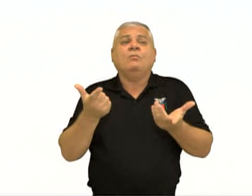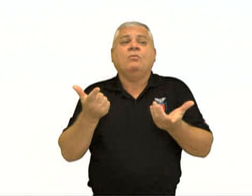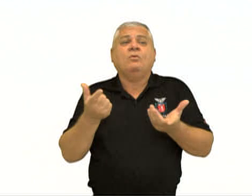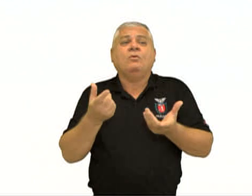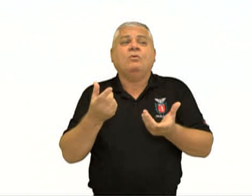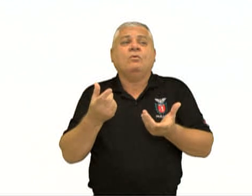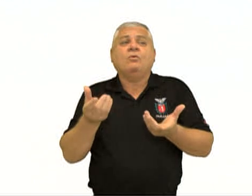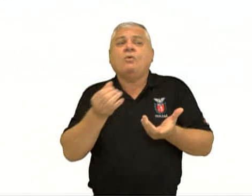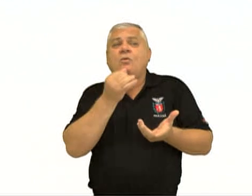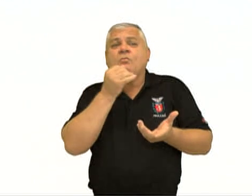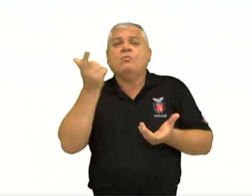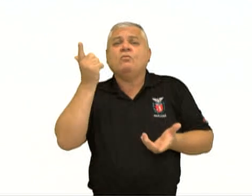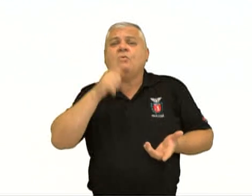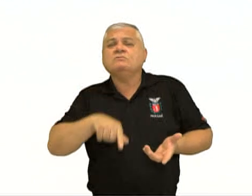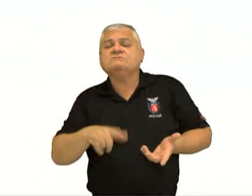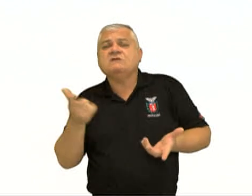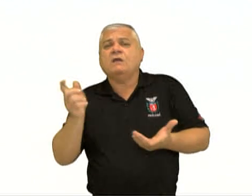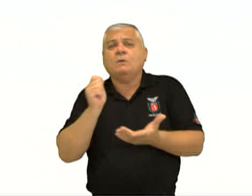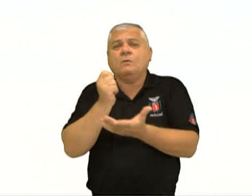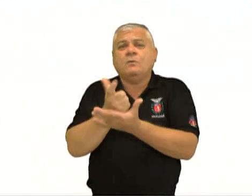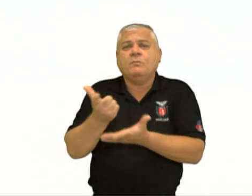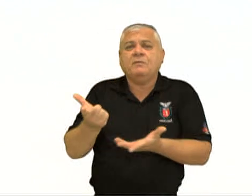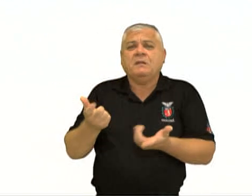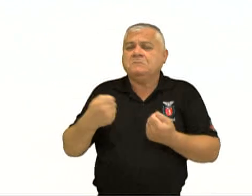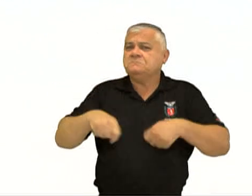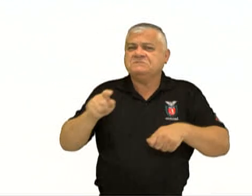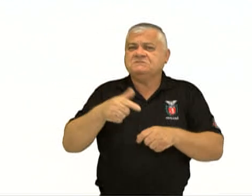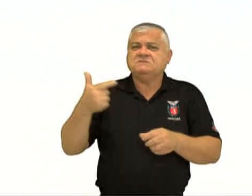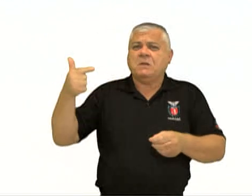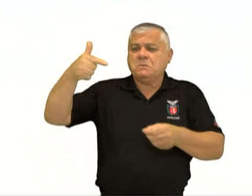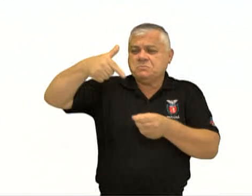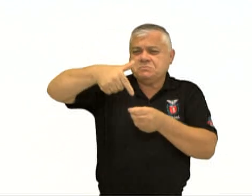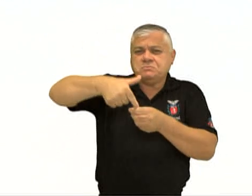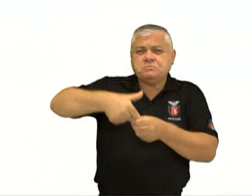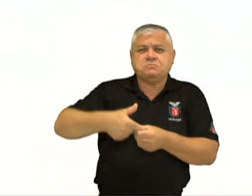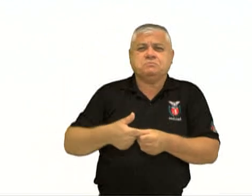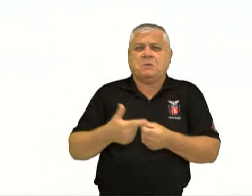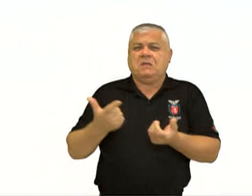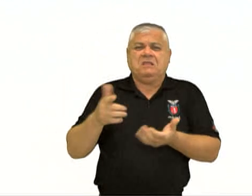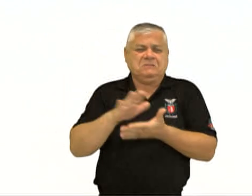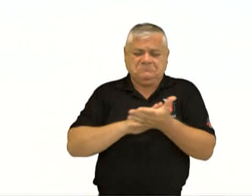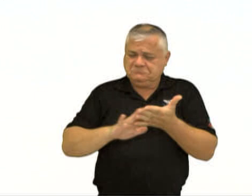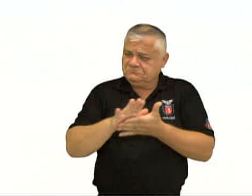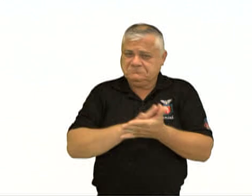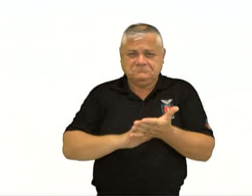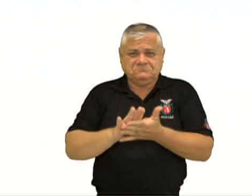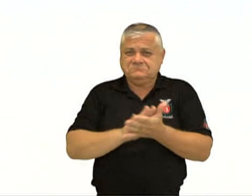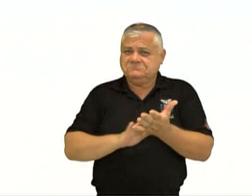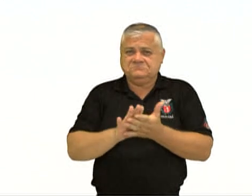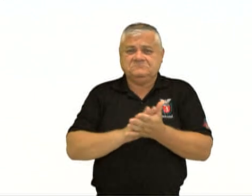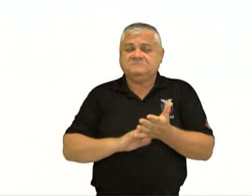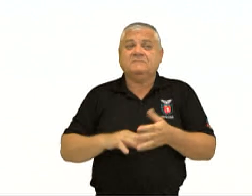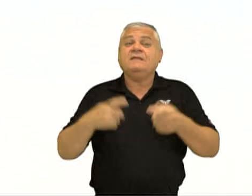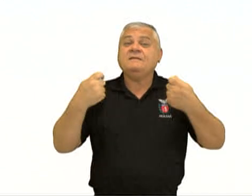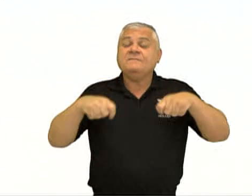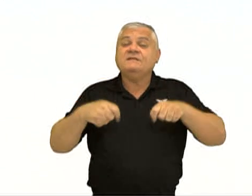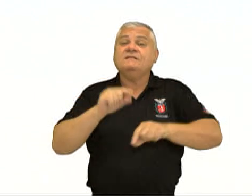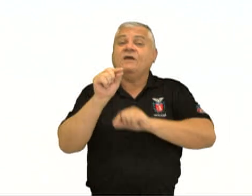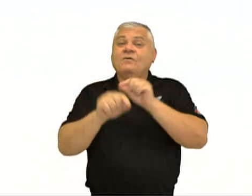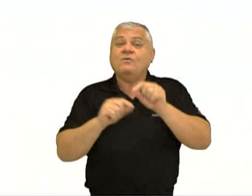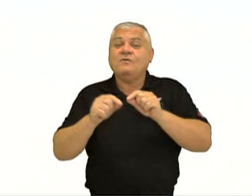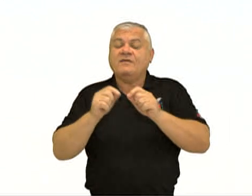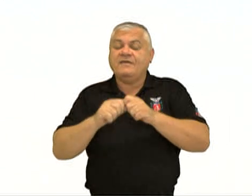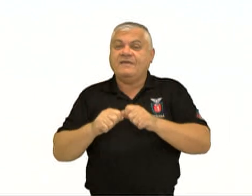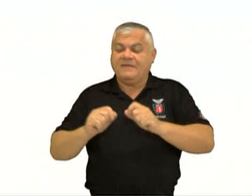dessa forma de obtenção, onde ele não necessita de combustíveis fósseis e a altitude permita que sejam obtidas imagens